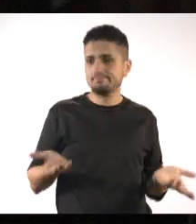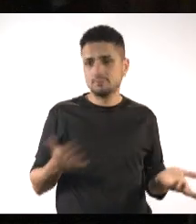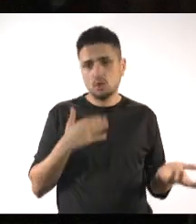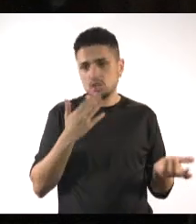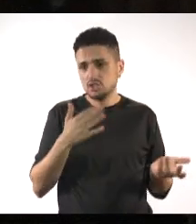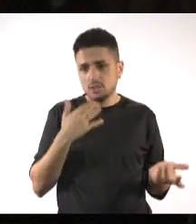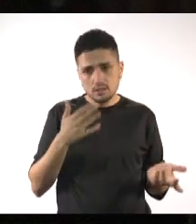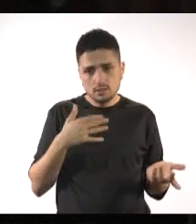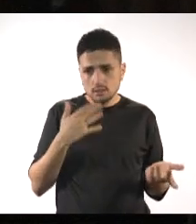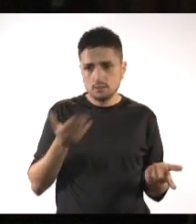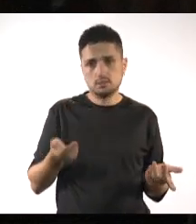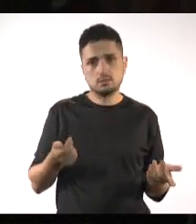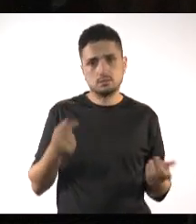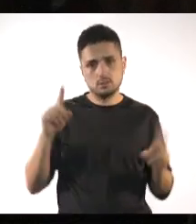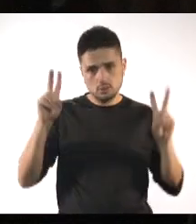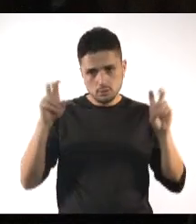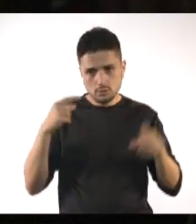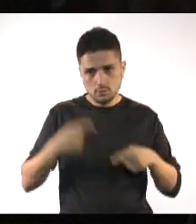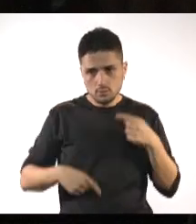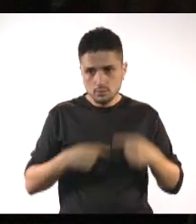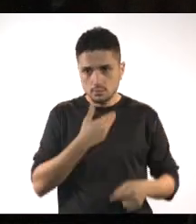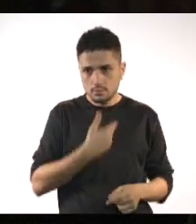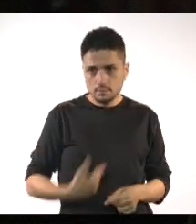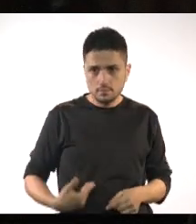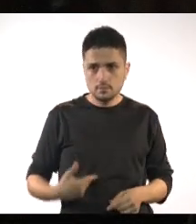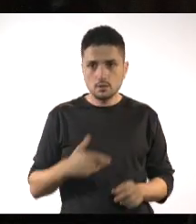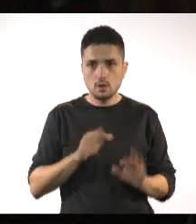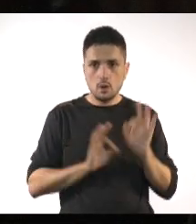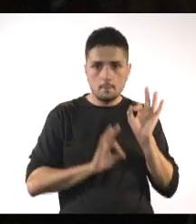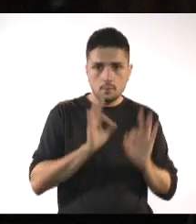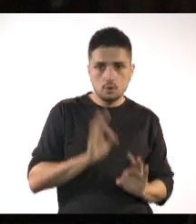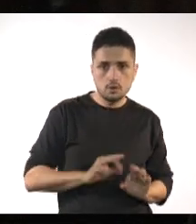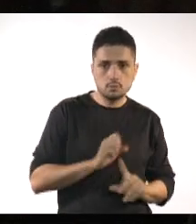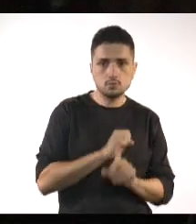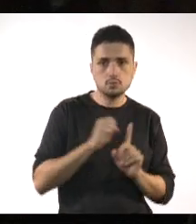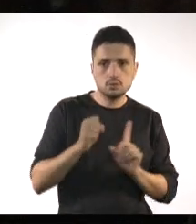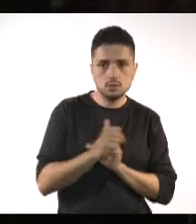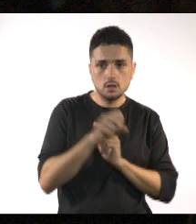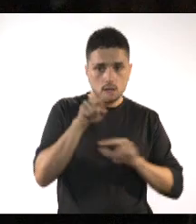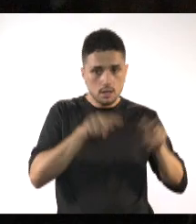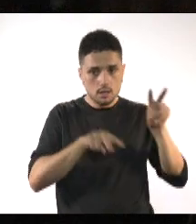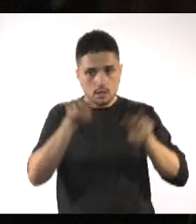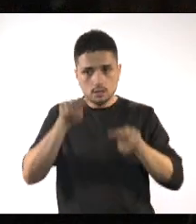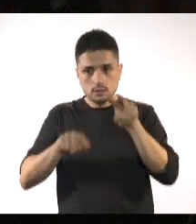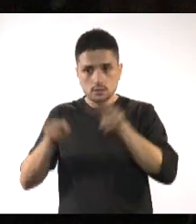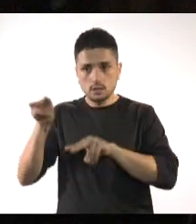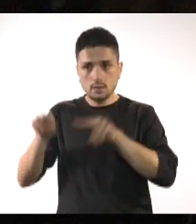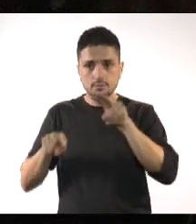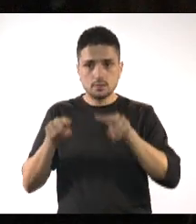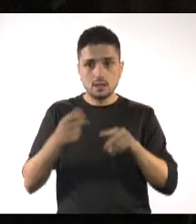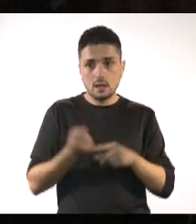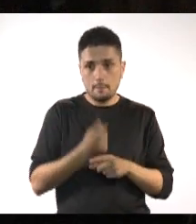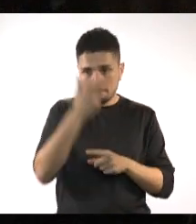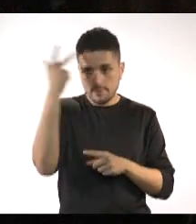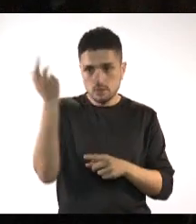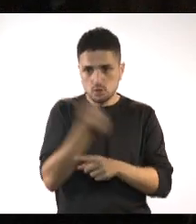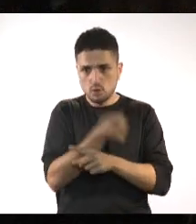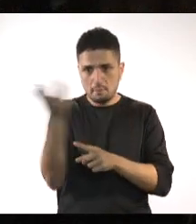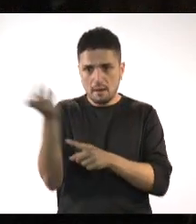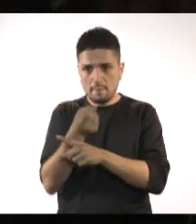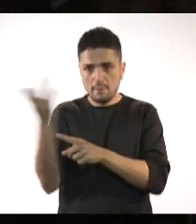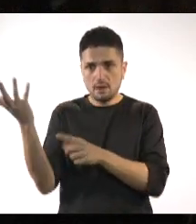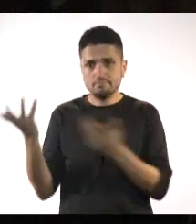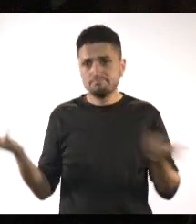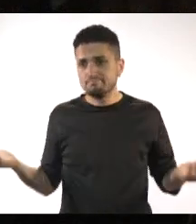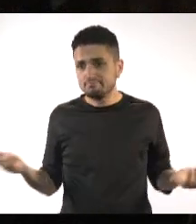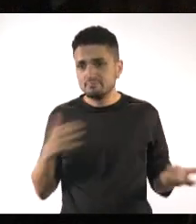sobre política pública, sobre os programas sociais, e analisar tudo na perspectiva do número, da estatística, porque